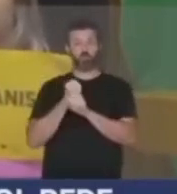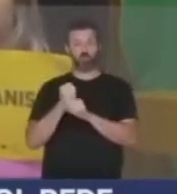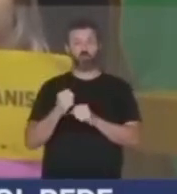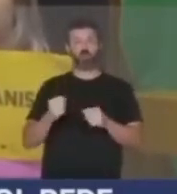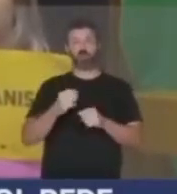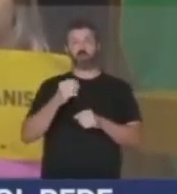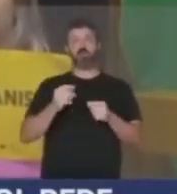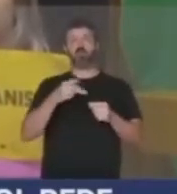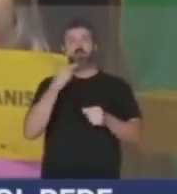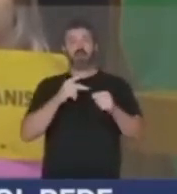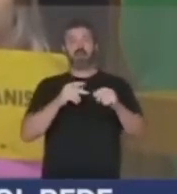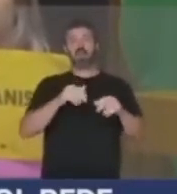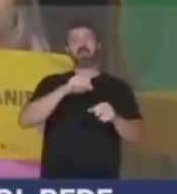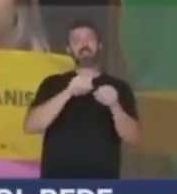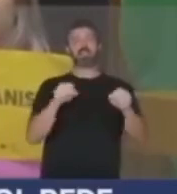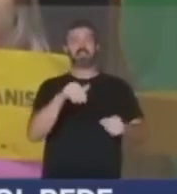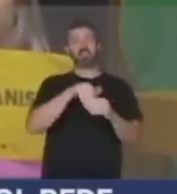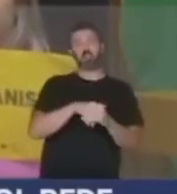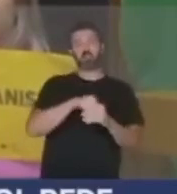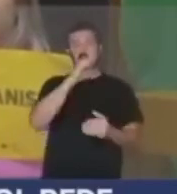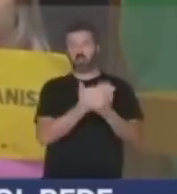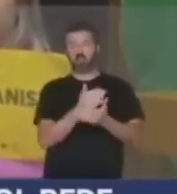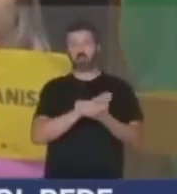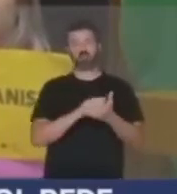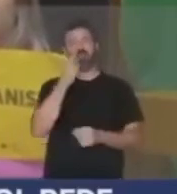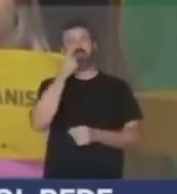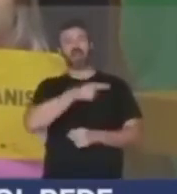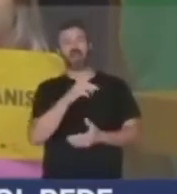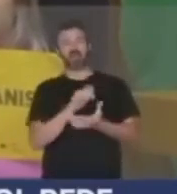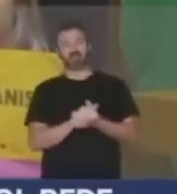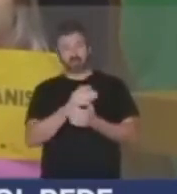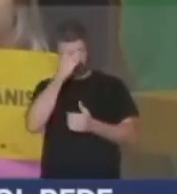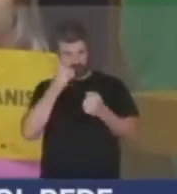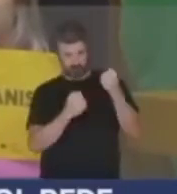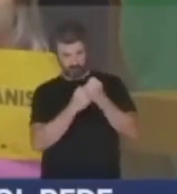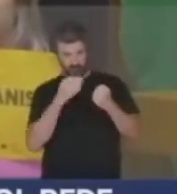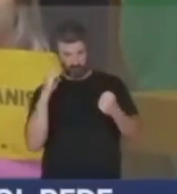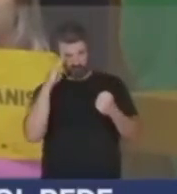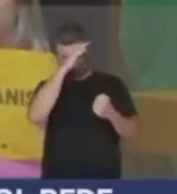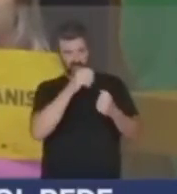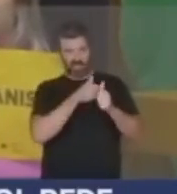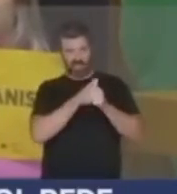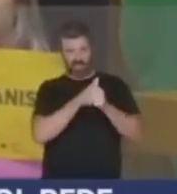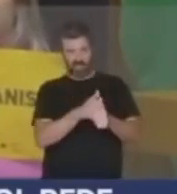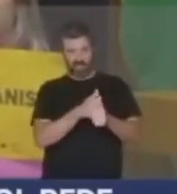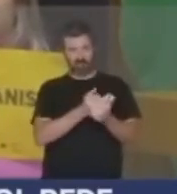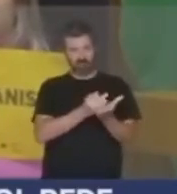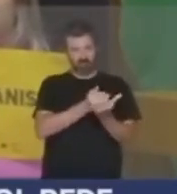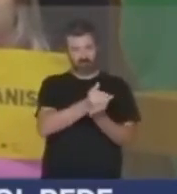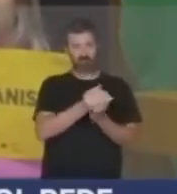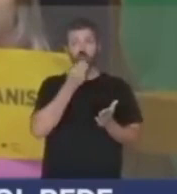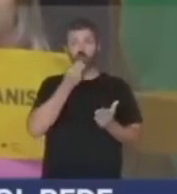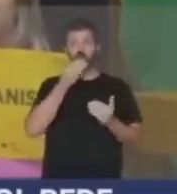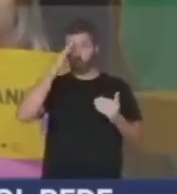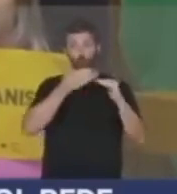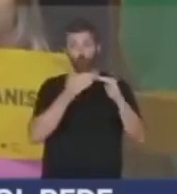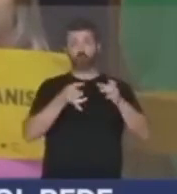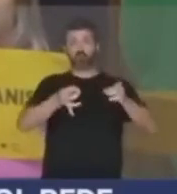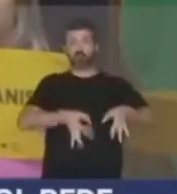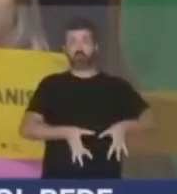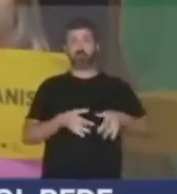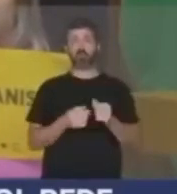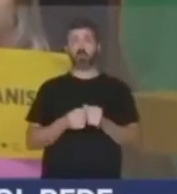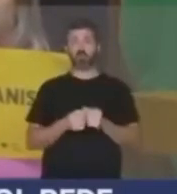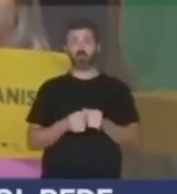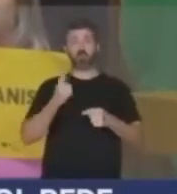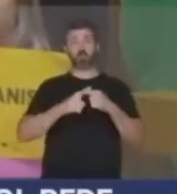4 anos desacreditando o sistema eleitoral, eu acho muito engraçado. Eu acho, inclusive, que os bolsonaristas que o seguem fielmente deveriam ser coerentes e renunciar